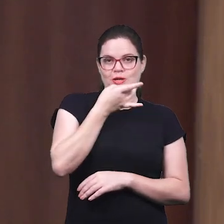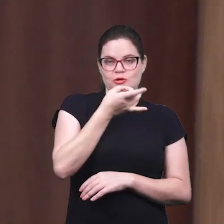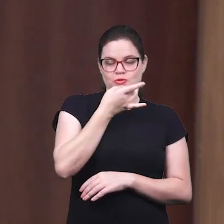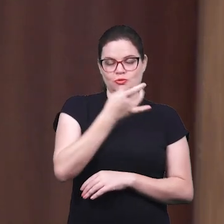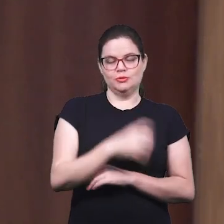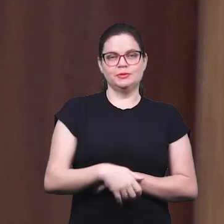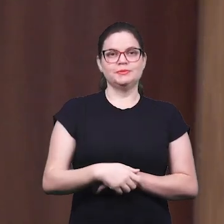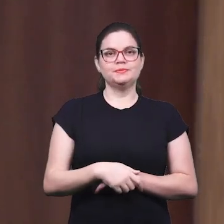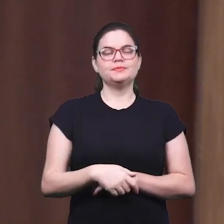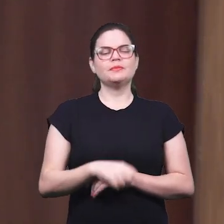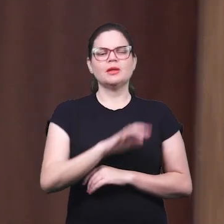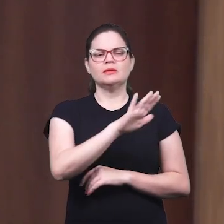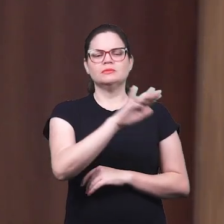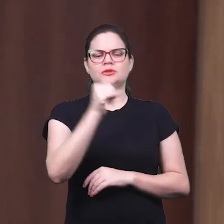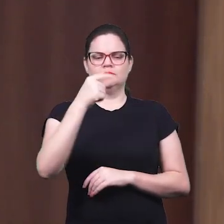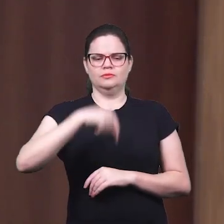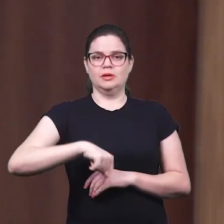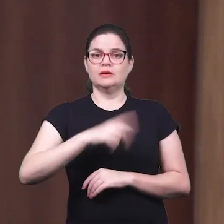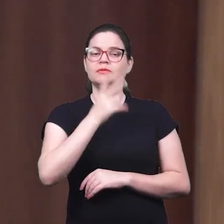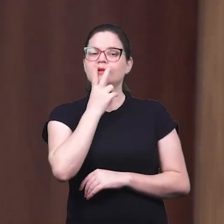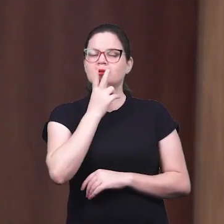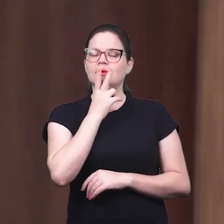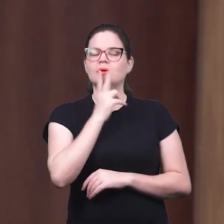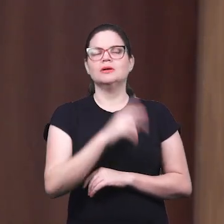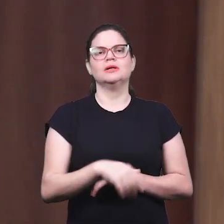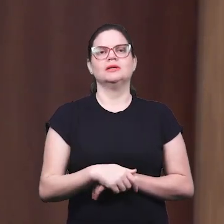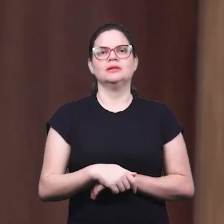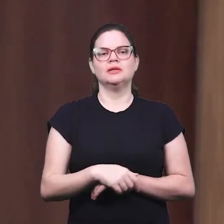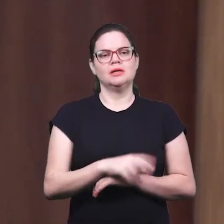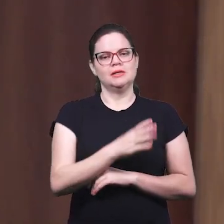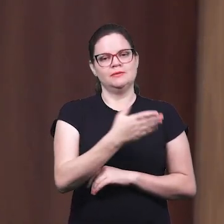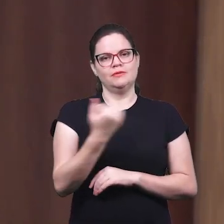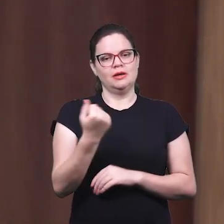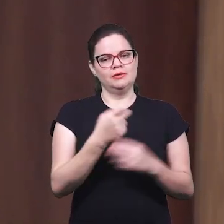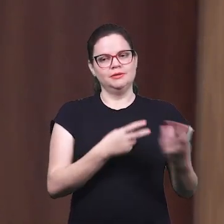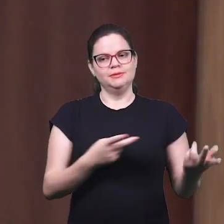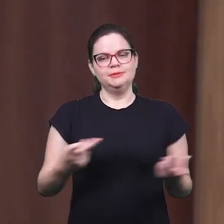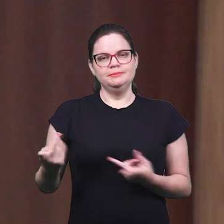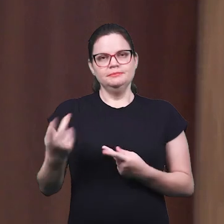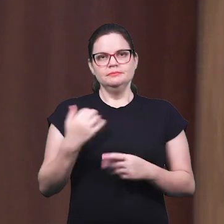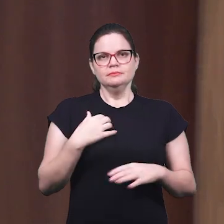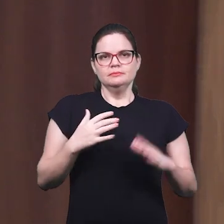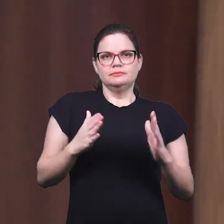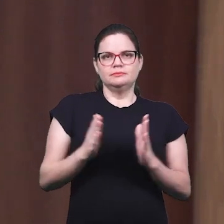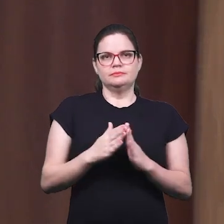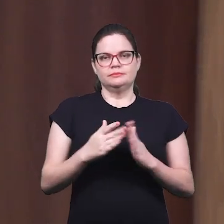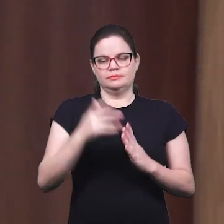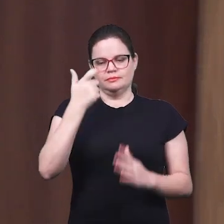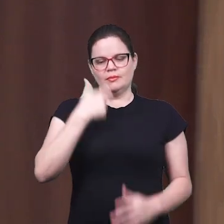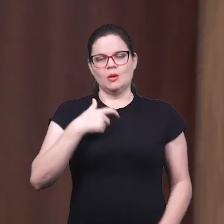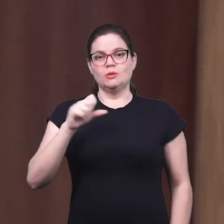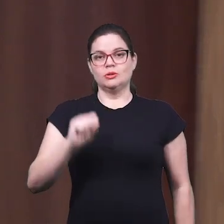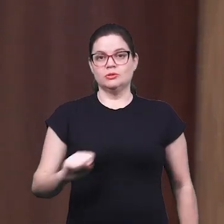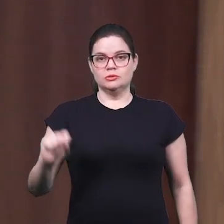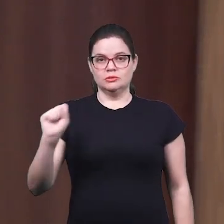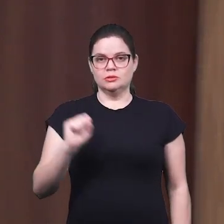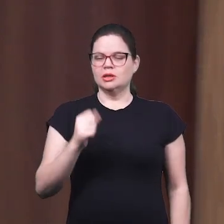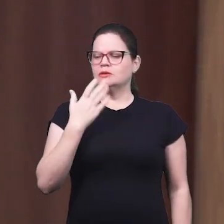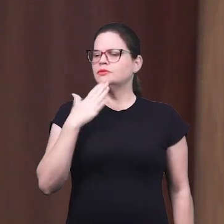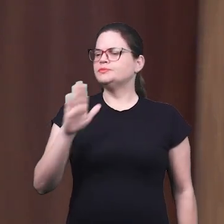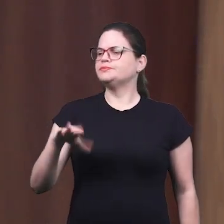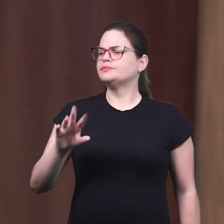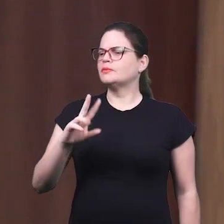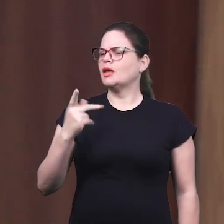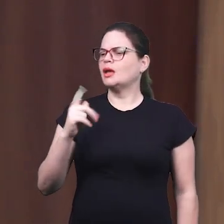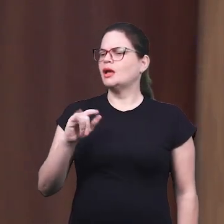Aréfia Seure, que ele veio à Vitória e foi lá me visitar. Eu era solteiro, evidente, né? Disse, Hélio, eu